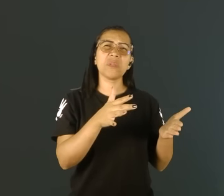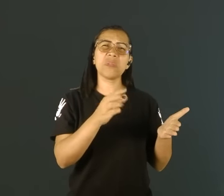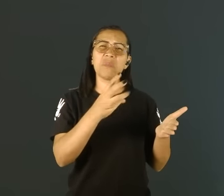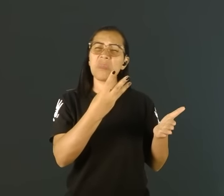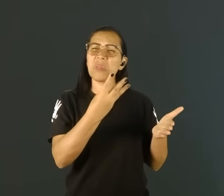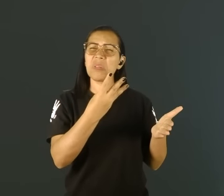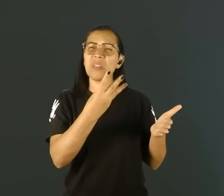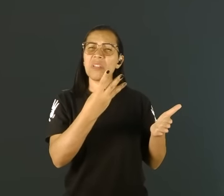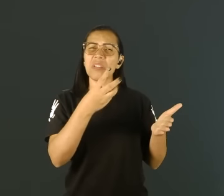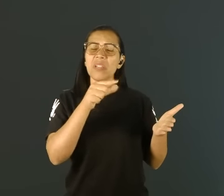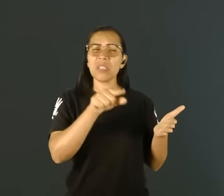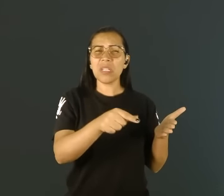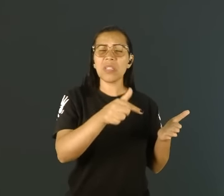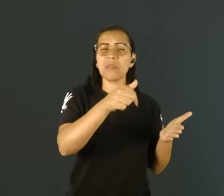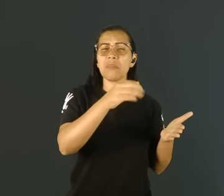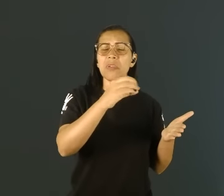texto